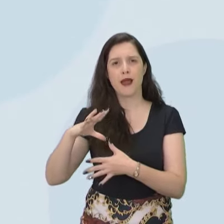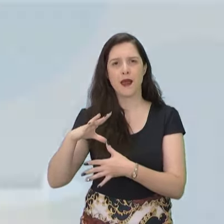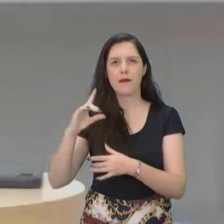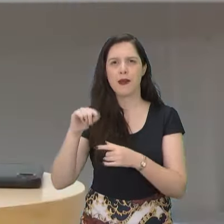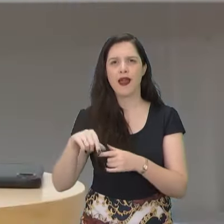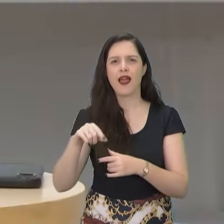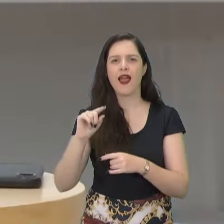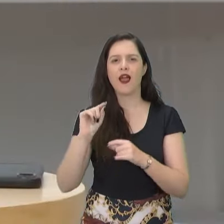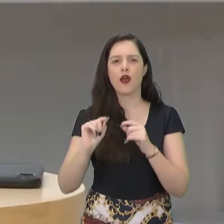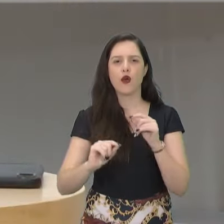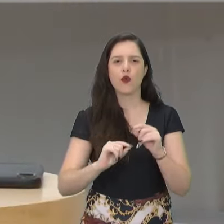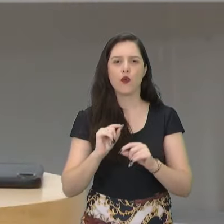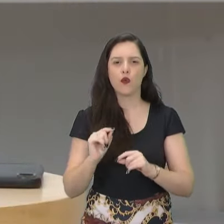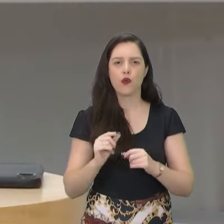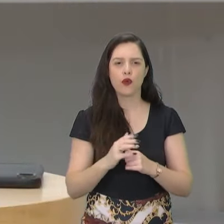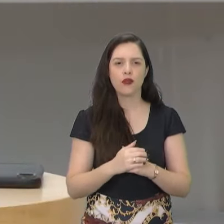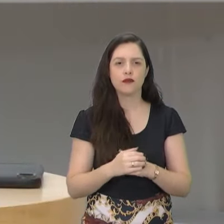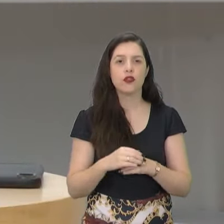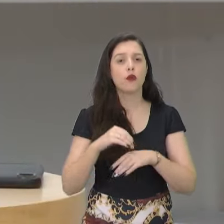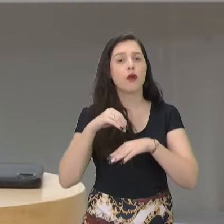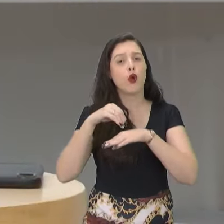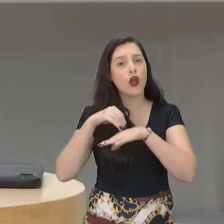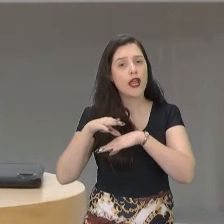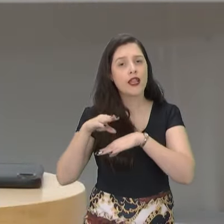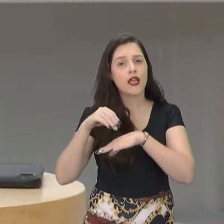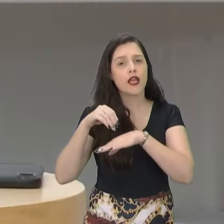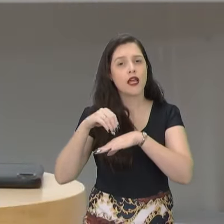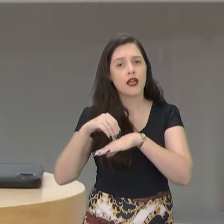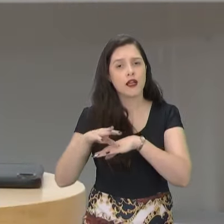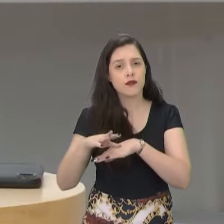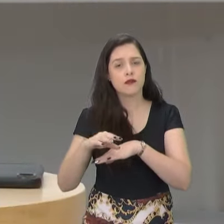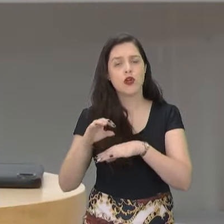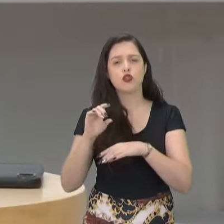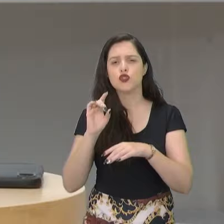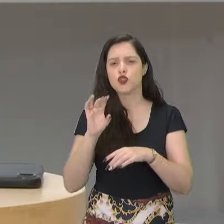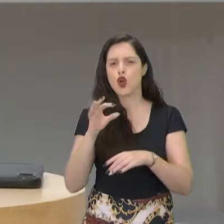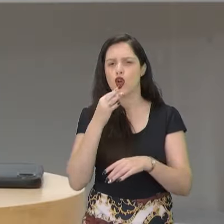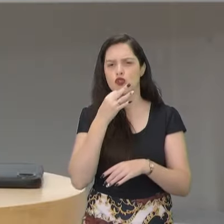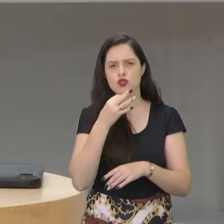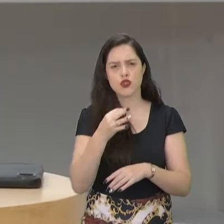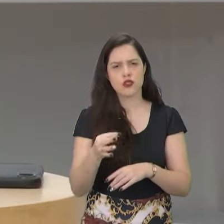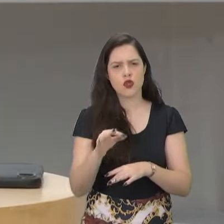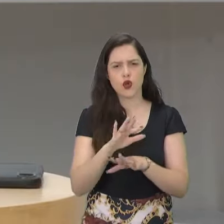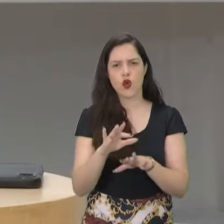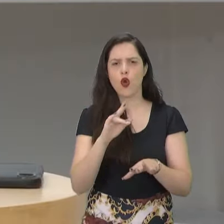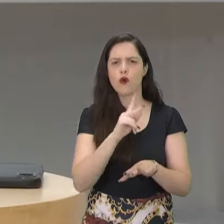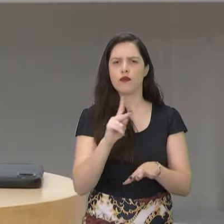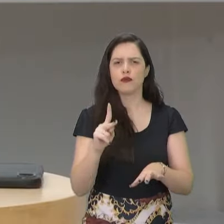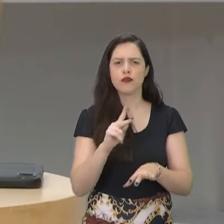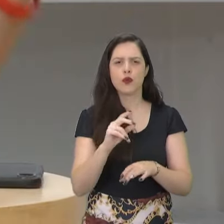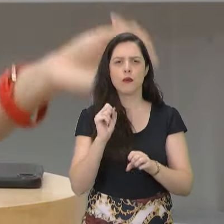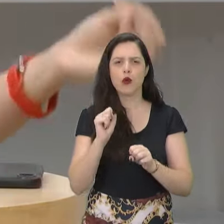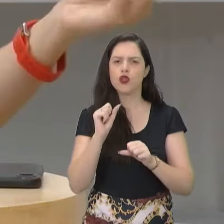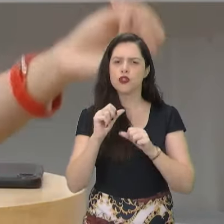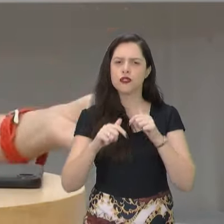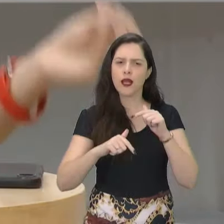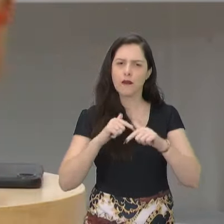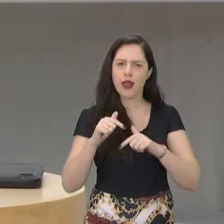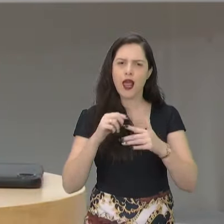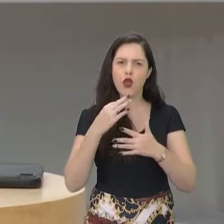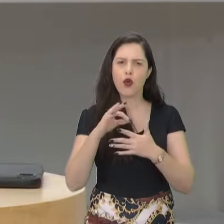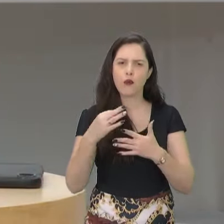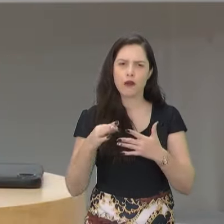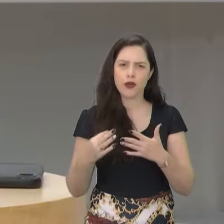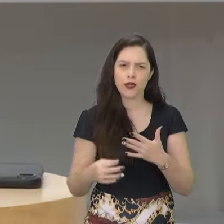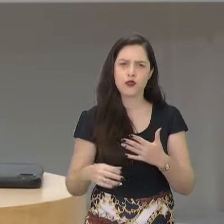é uma orientação, né, uma sugestão de como o professor pode trabalhar esse componente população e